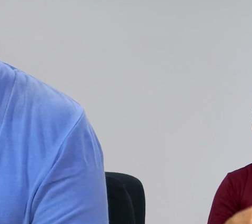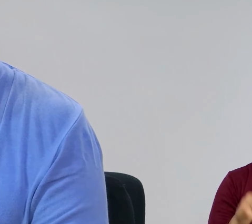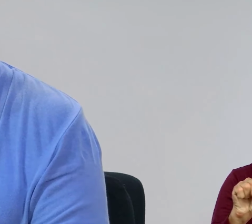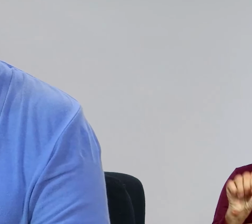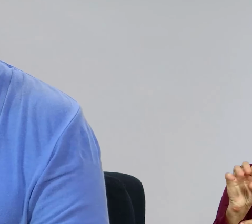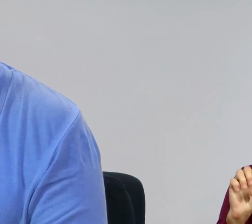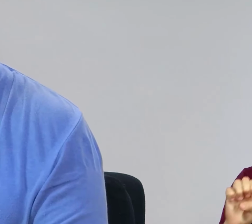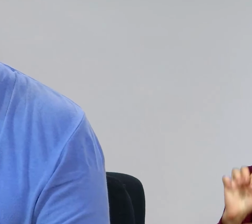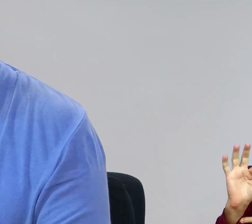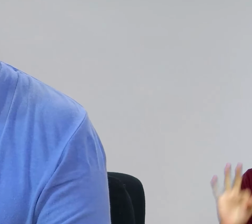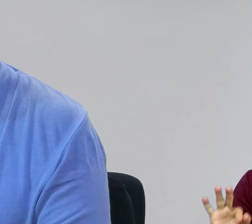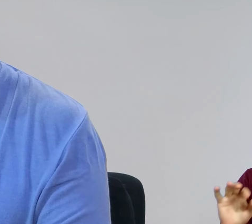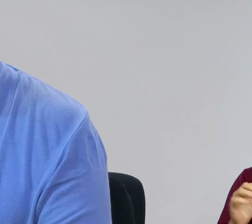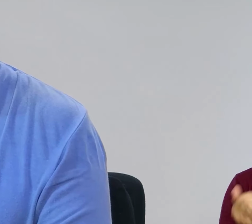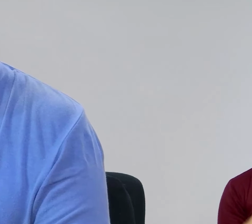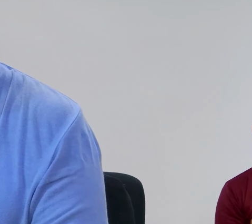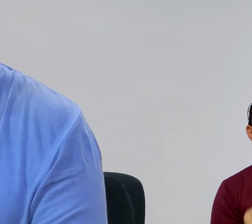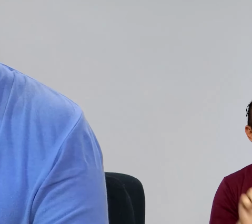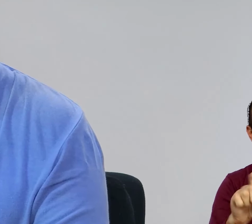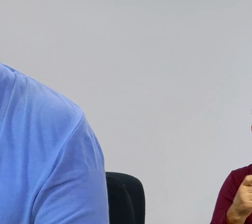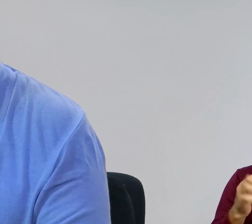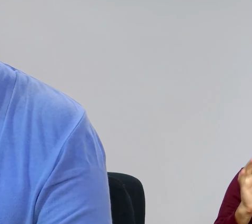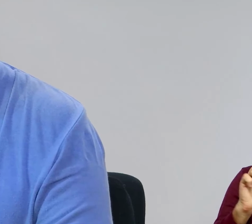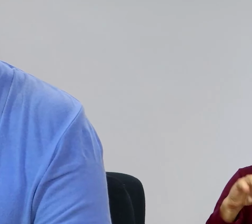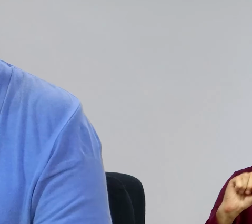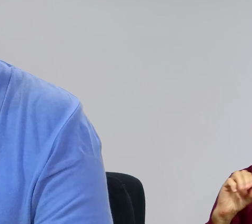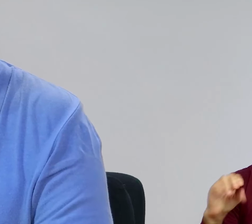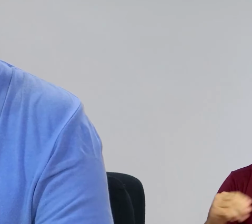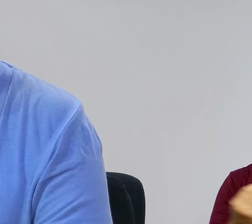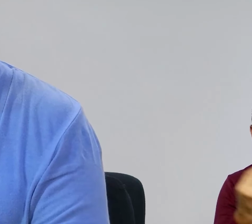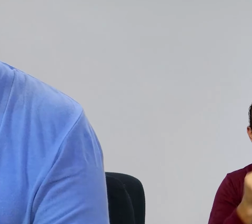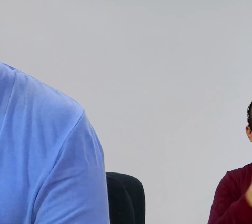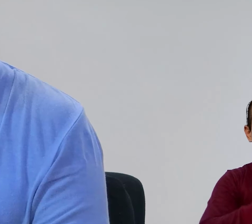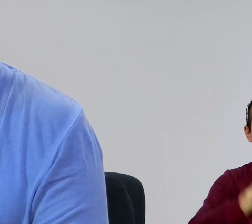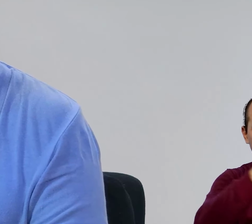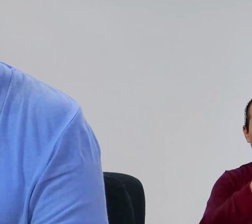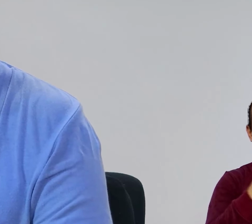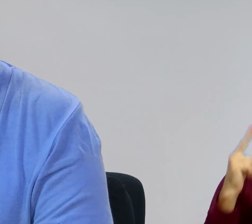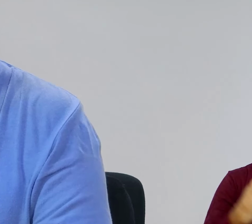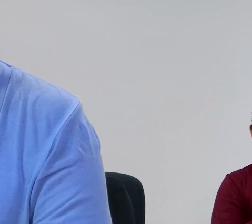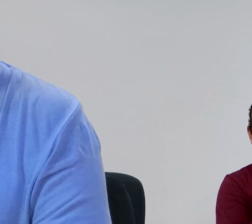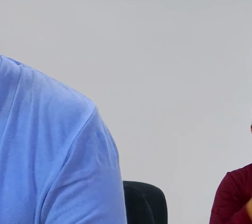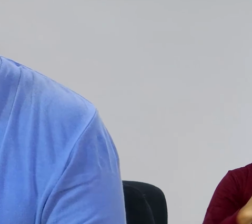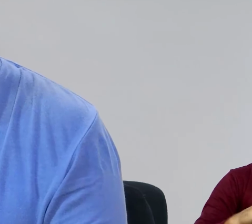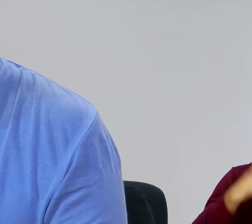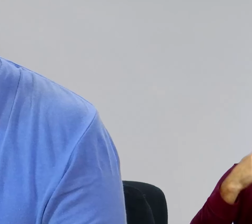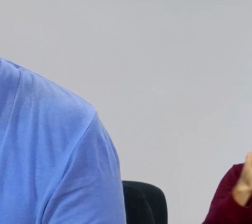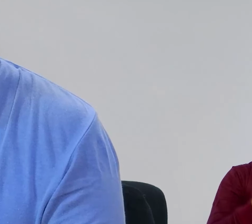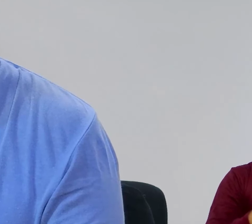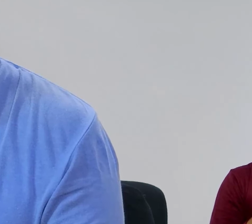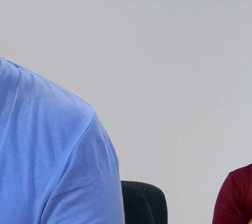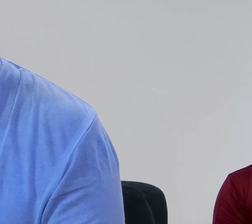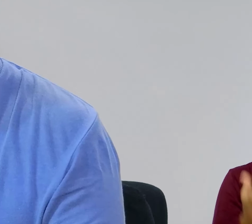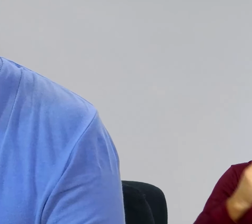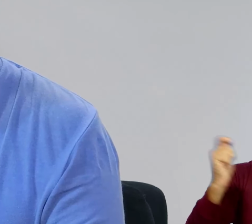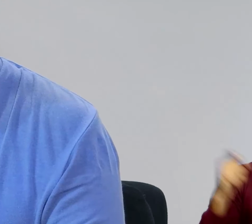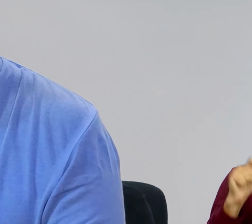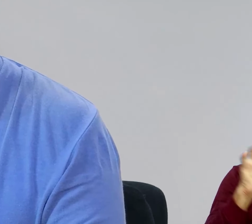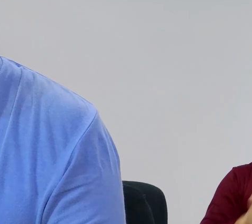Set Extension, essa técnica que começou lá atrás com pinturas de vidro e evoluiu até o digital. Ela permite criar